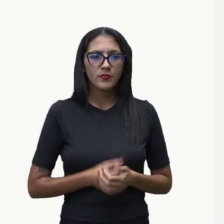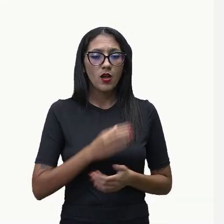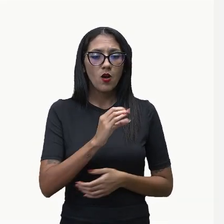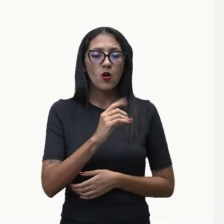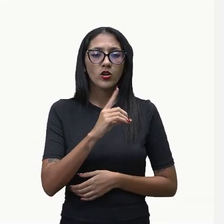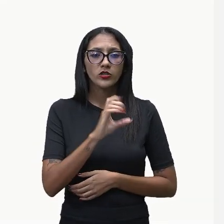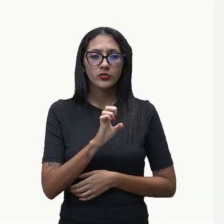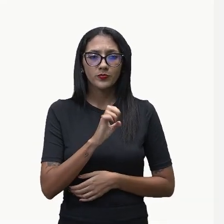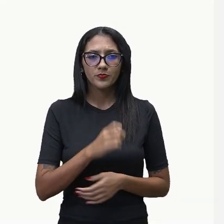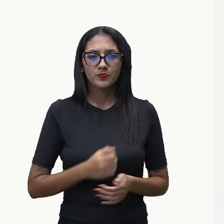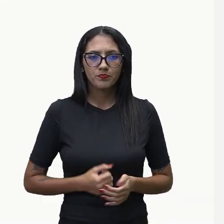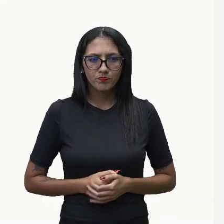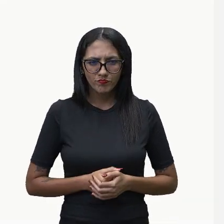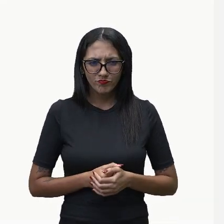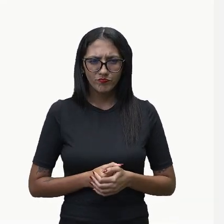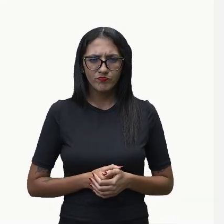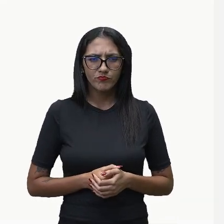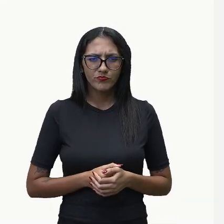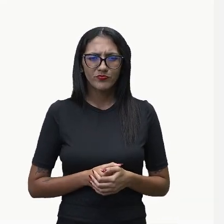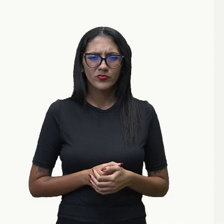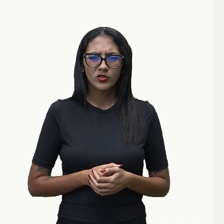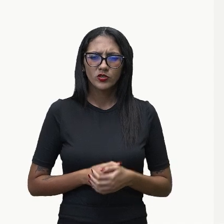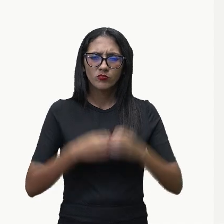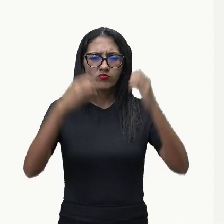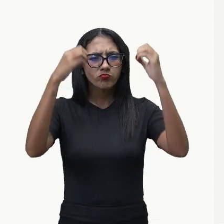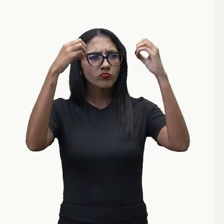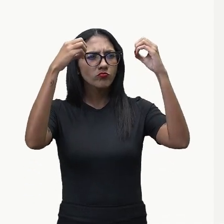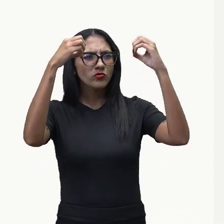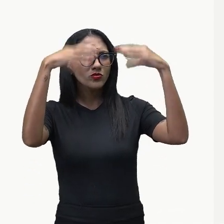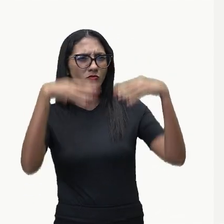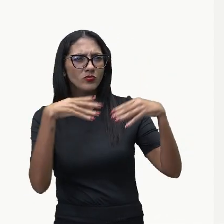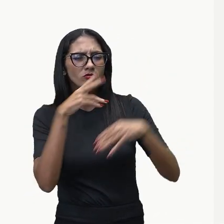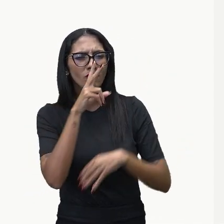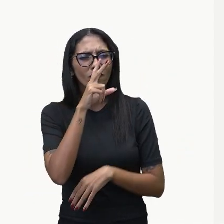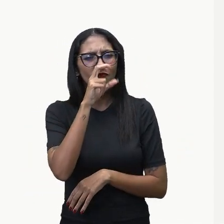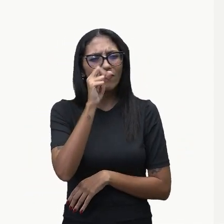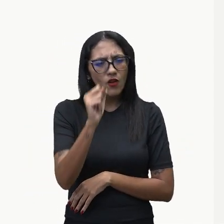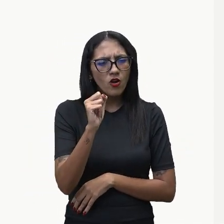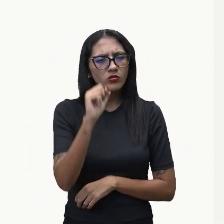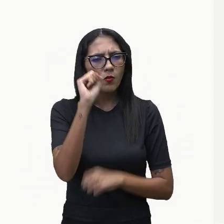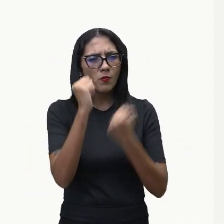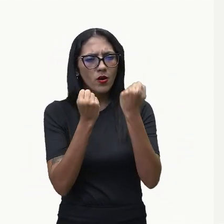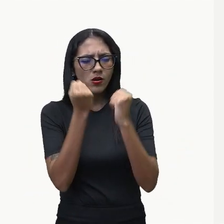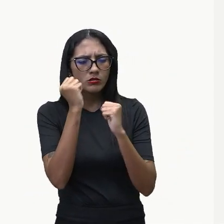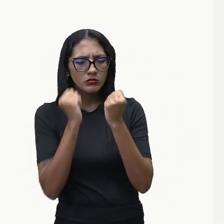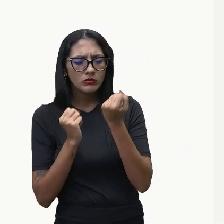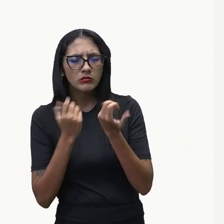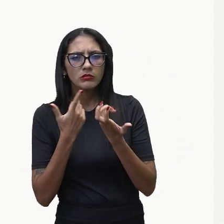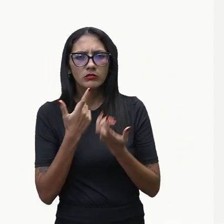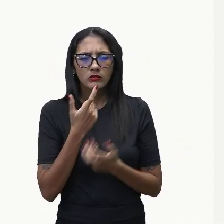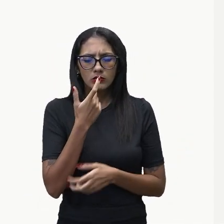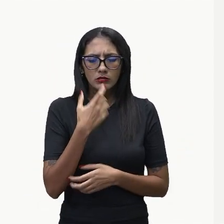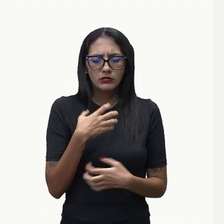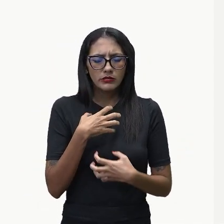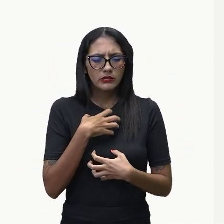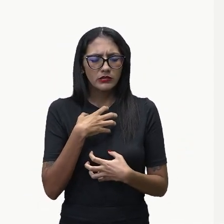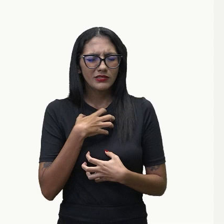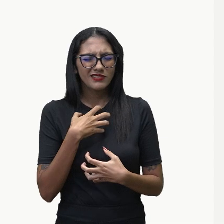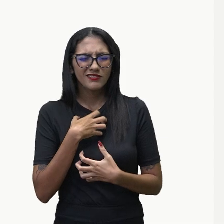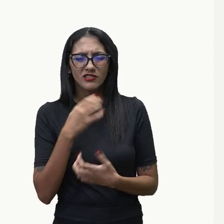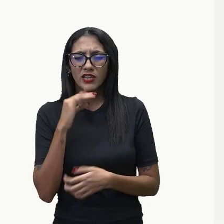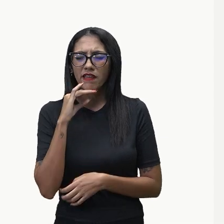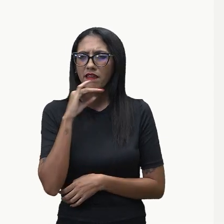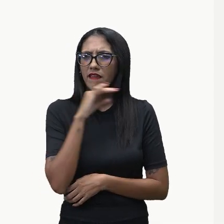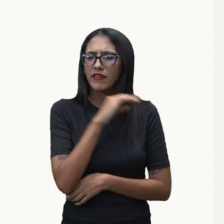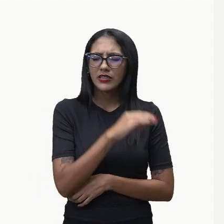A dolorosa luz das grandes lâmpadas elétricas da fábrica, tenho febre e escrevo. Escrevo rangendo os